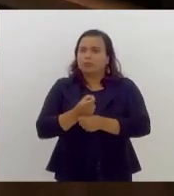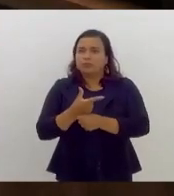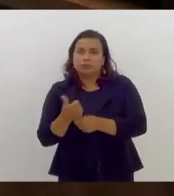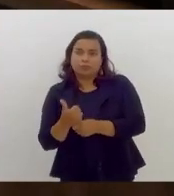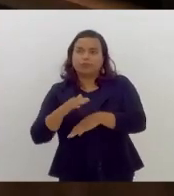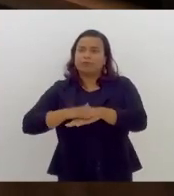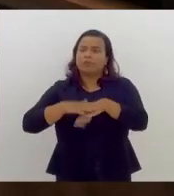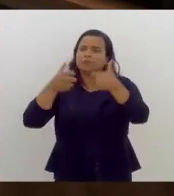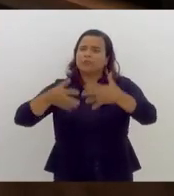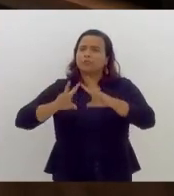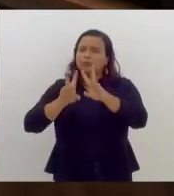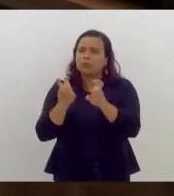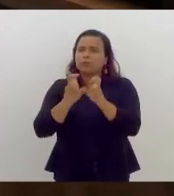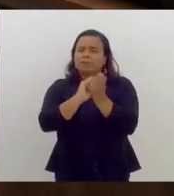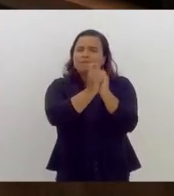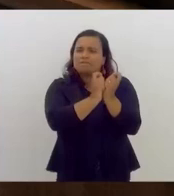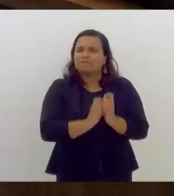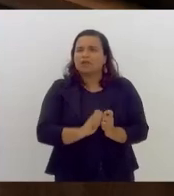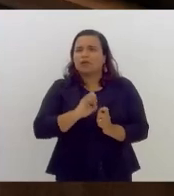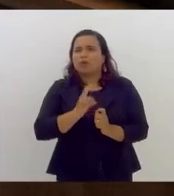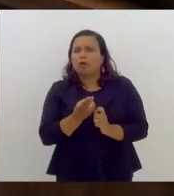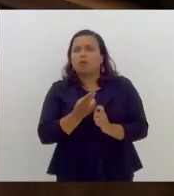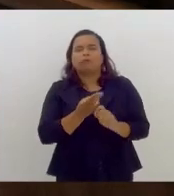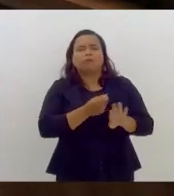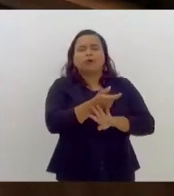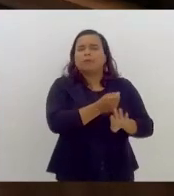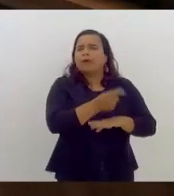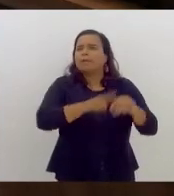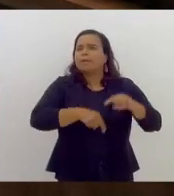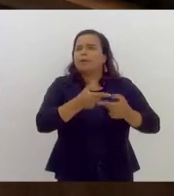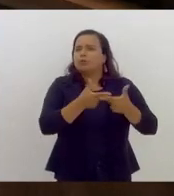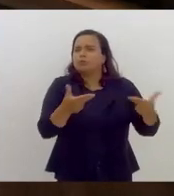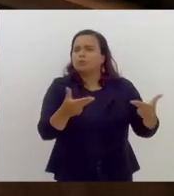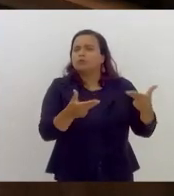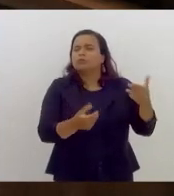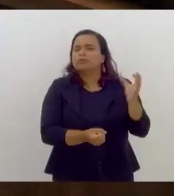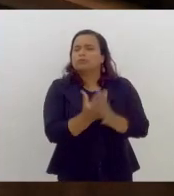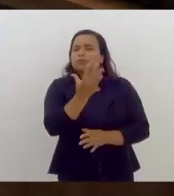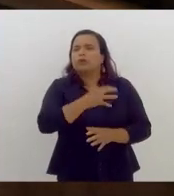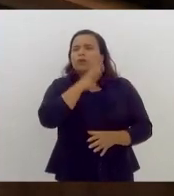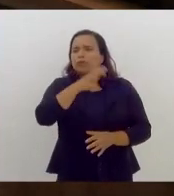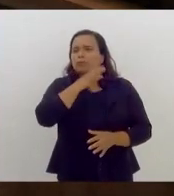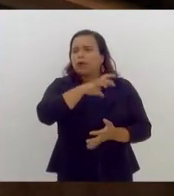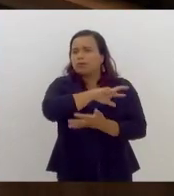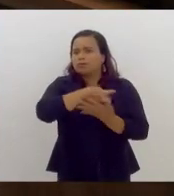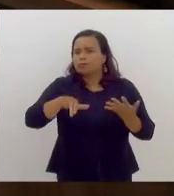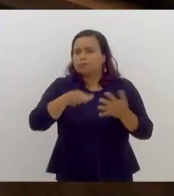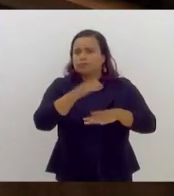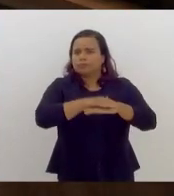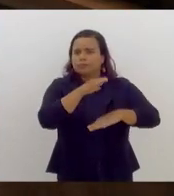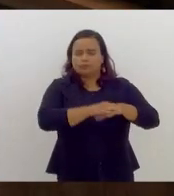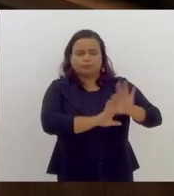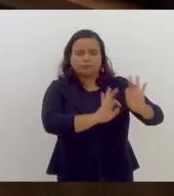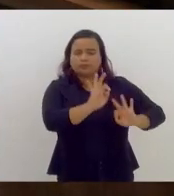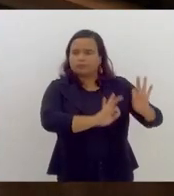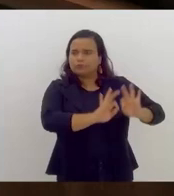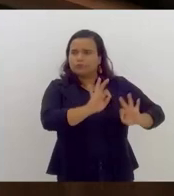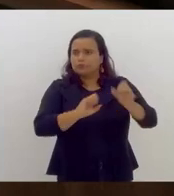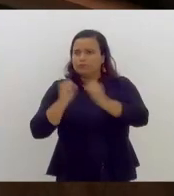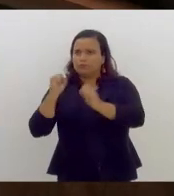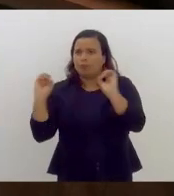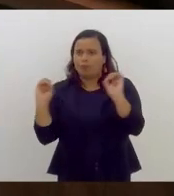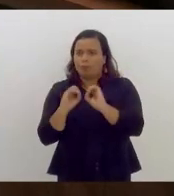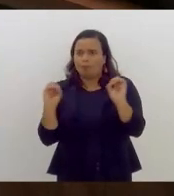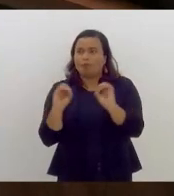dispõe sobre a manipulação e beneficiamento de produtos de origem animal sob a forma artesanal, bem como